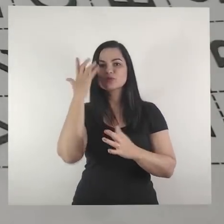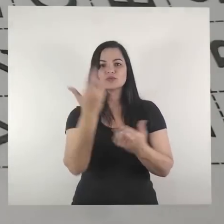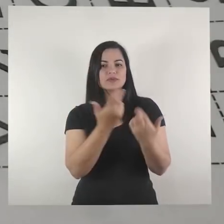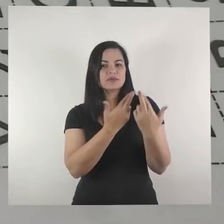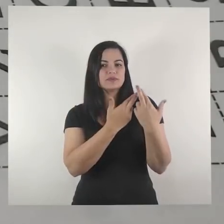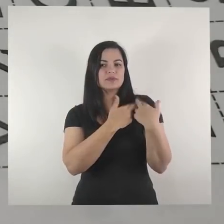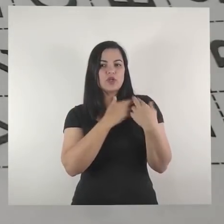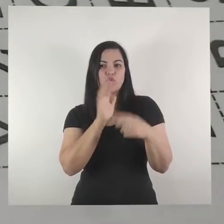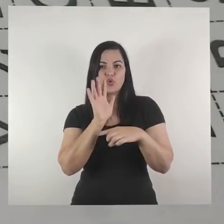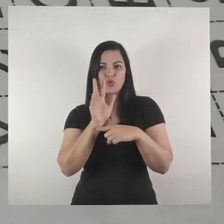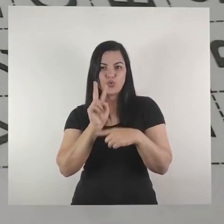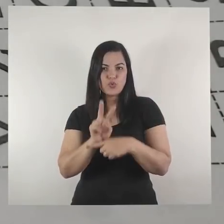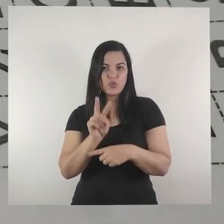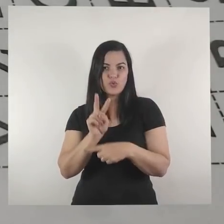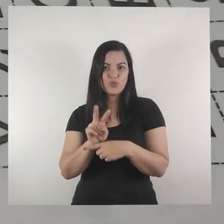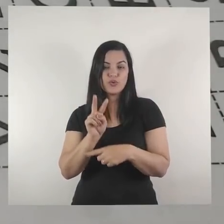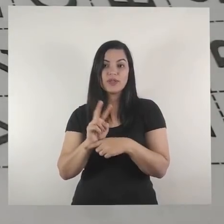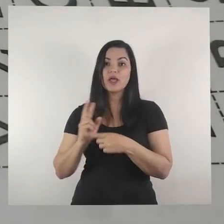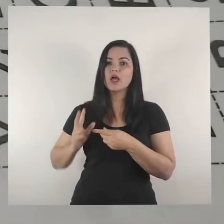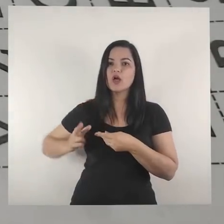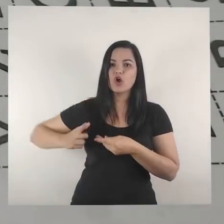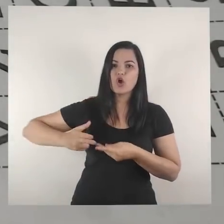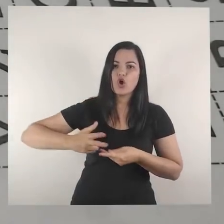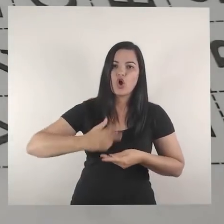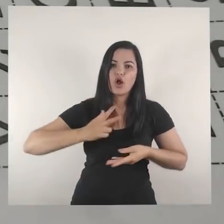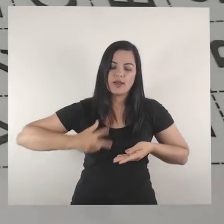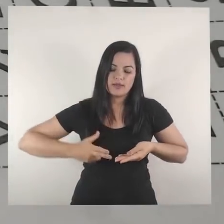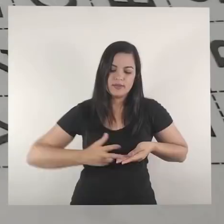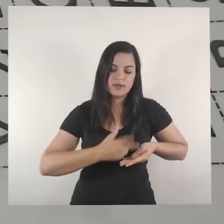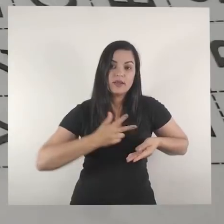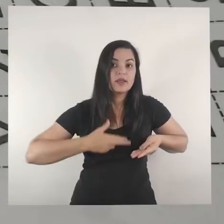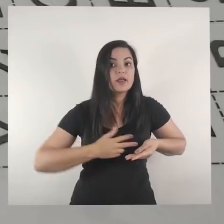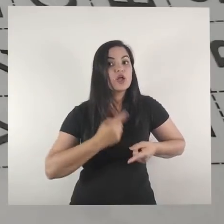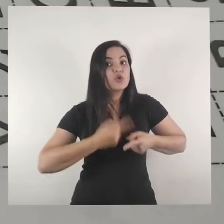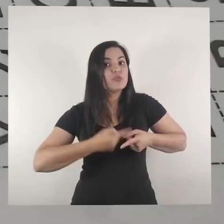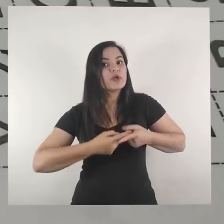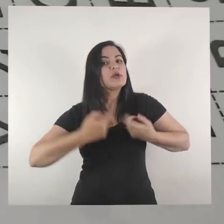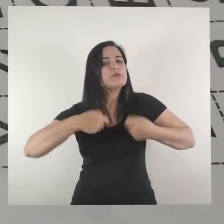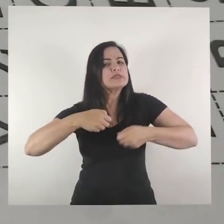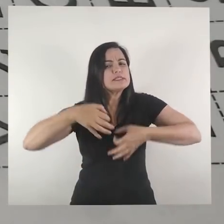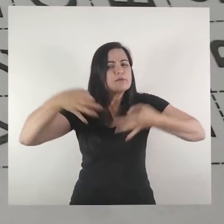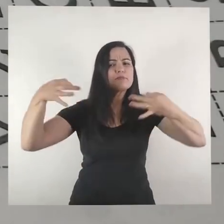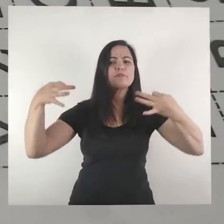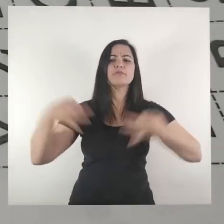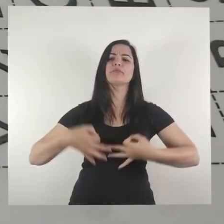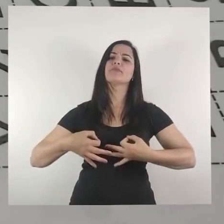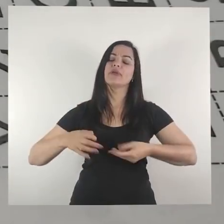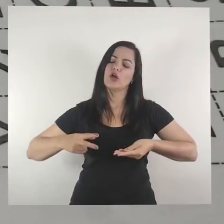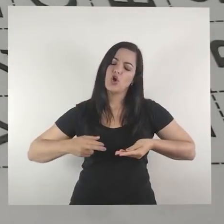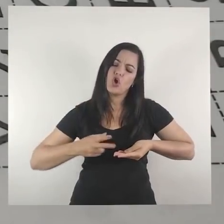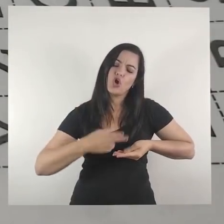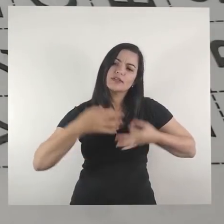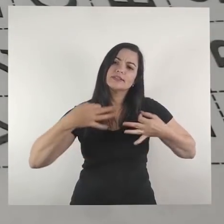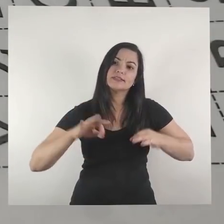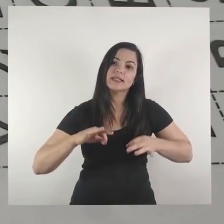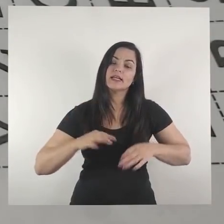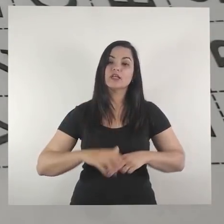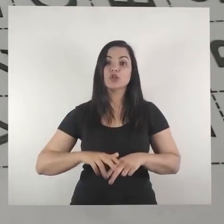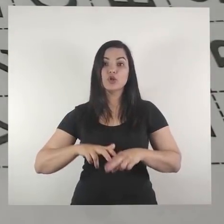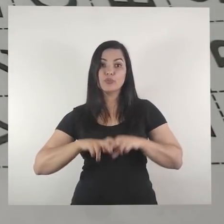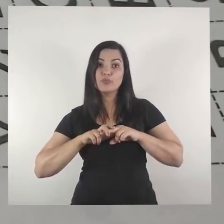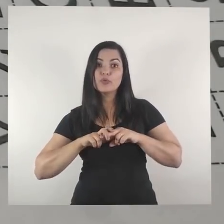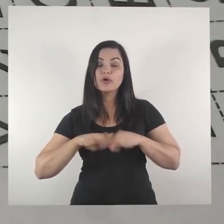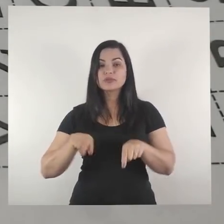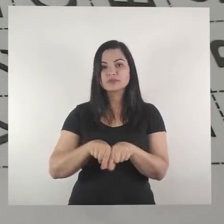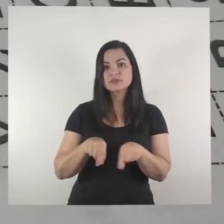que cuida de vocês recortasse, porque esse recorte precisa ficar perfeito. E para que as letras